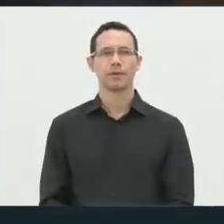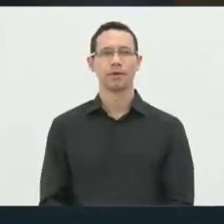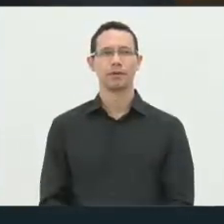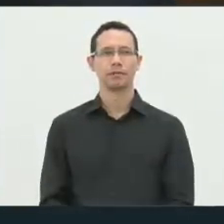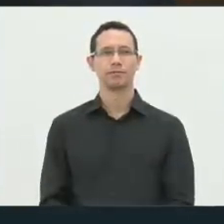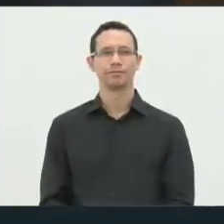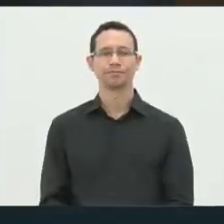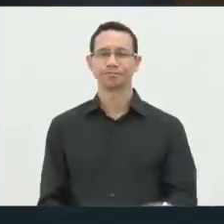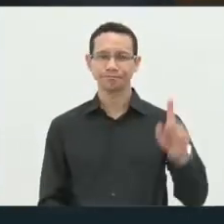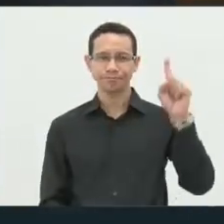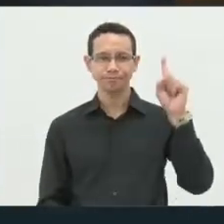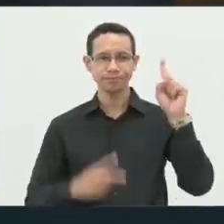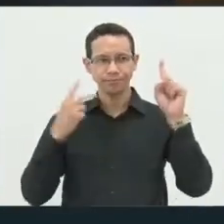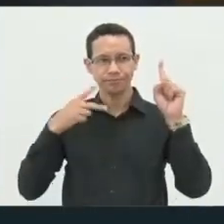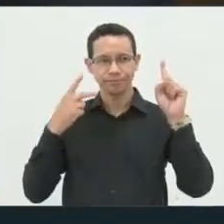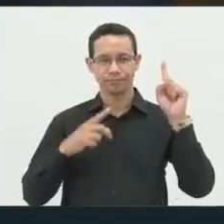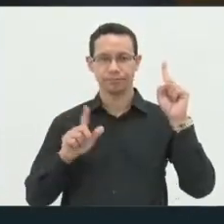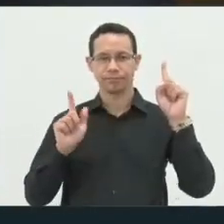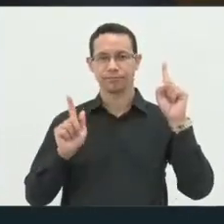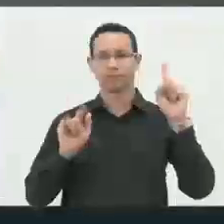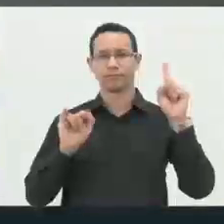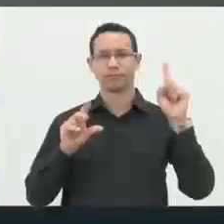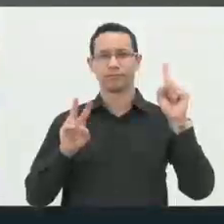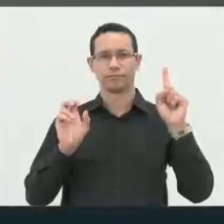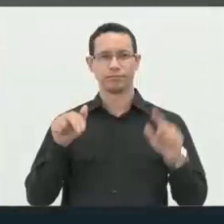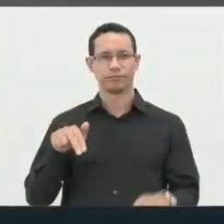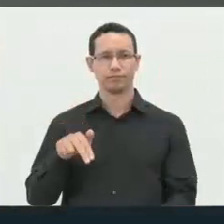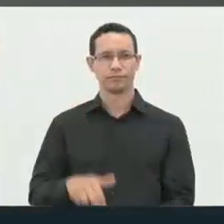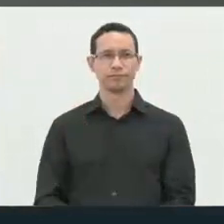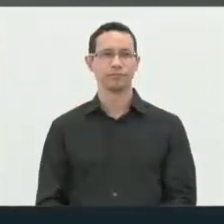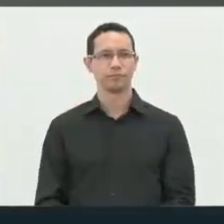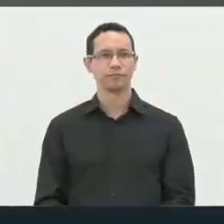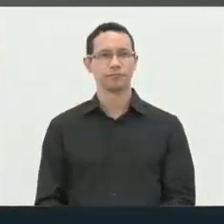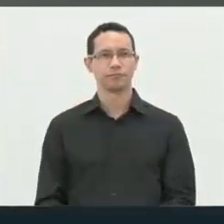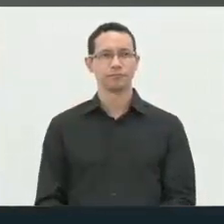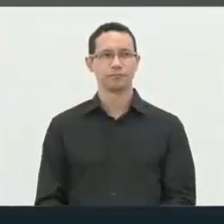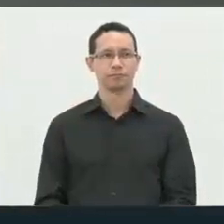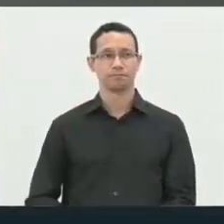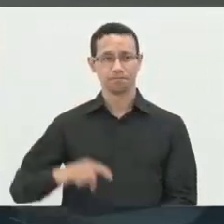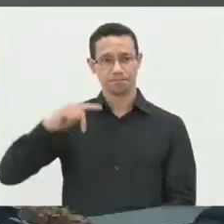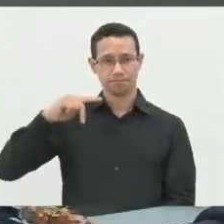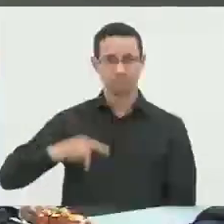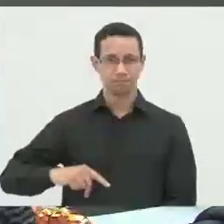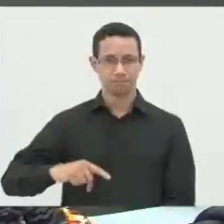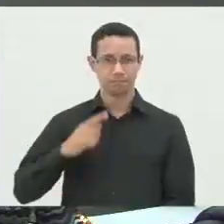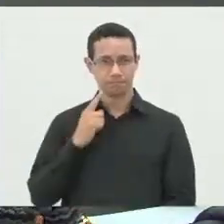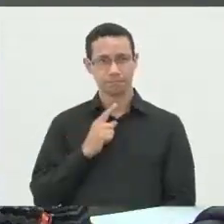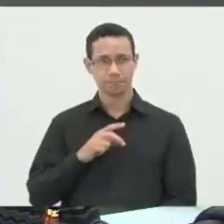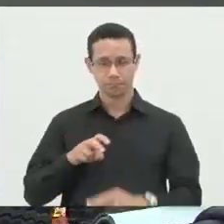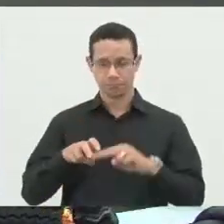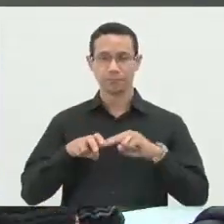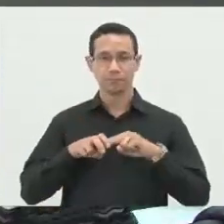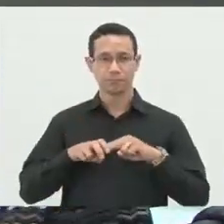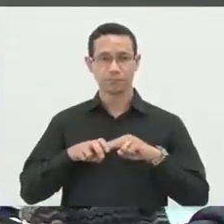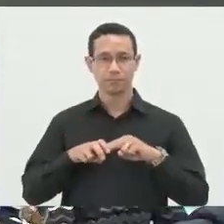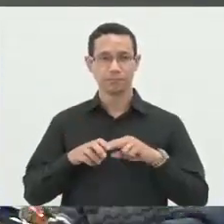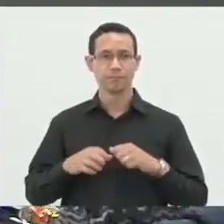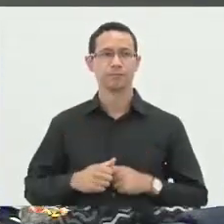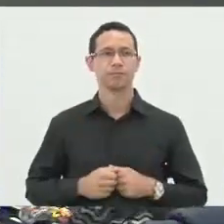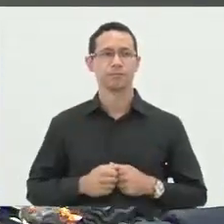pela ordem Vereador Gilvan senhor presidente é apenas para justificar a falta